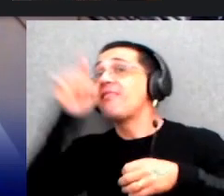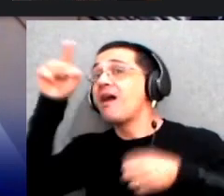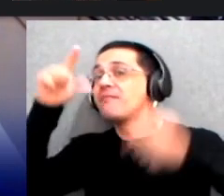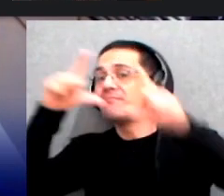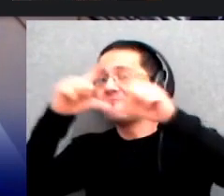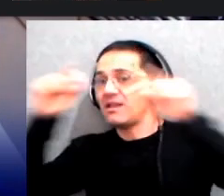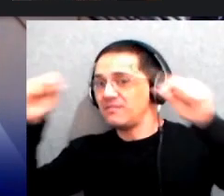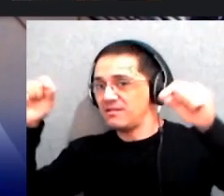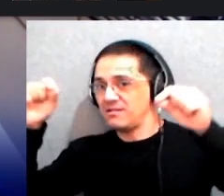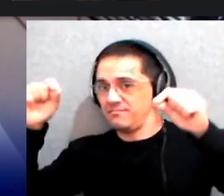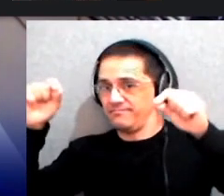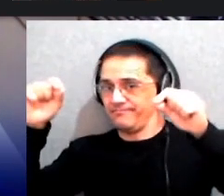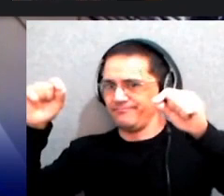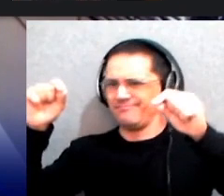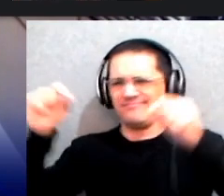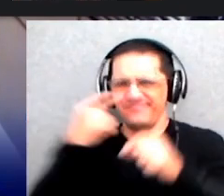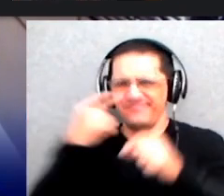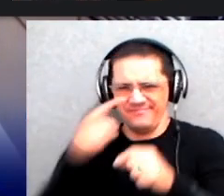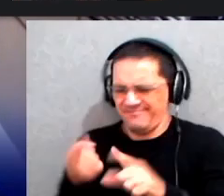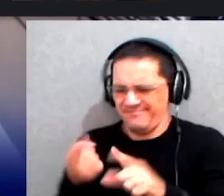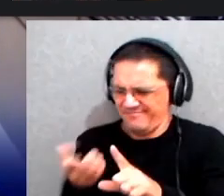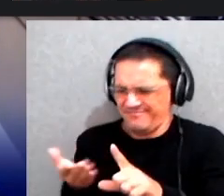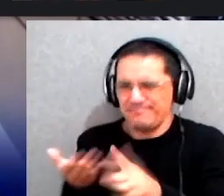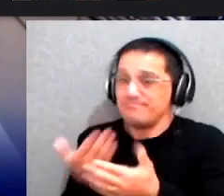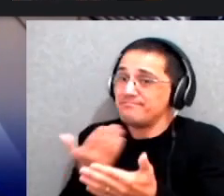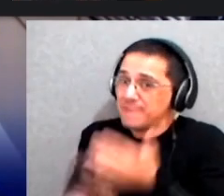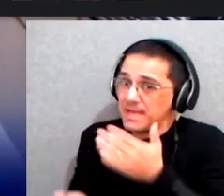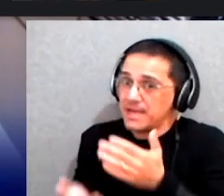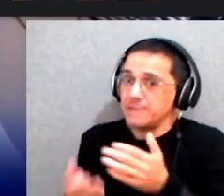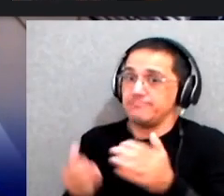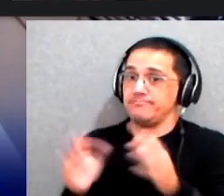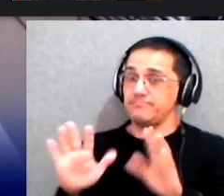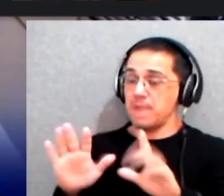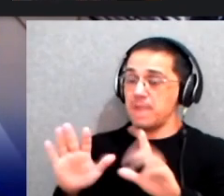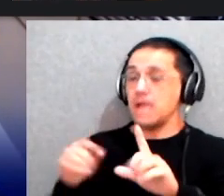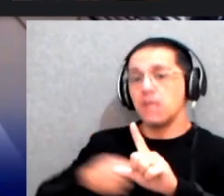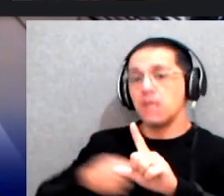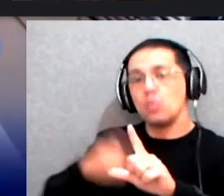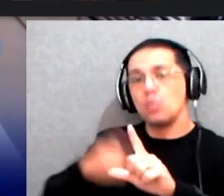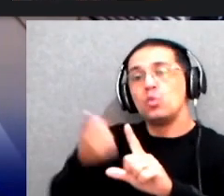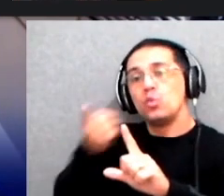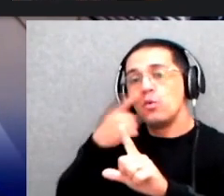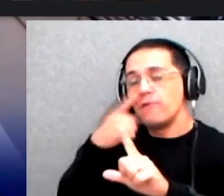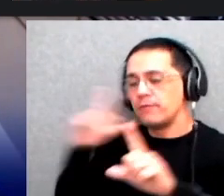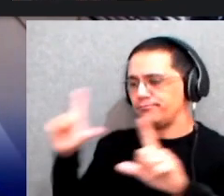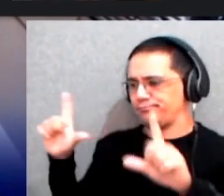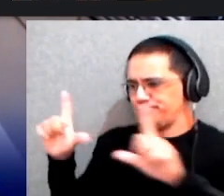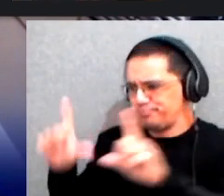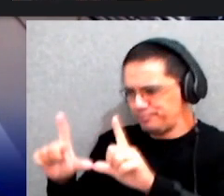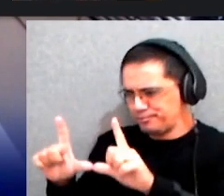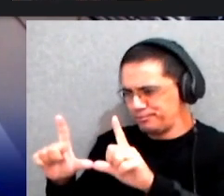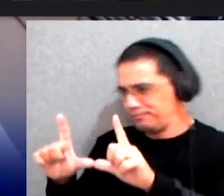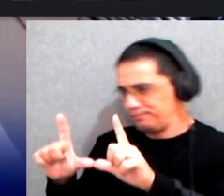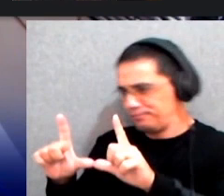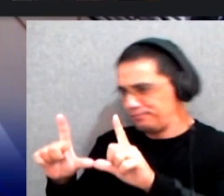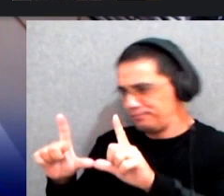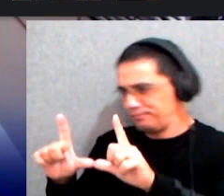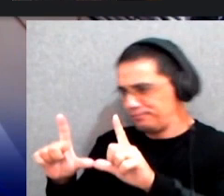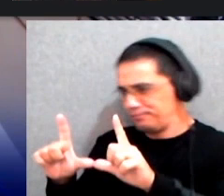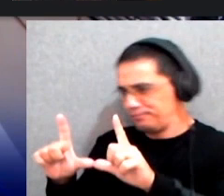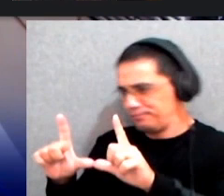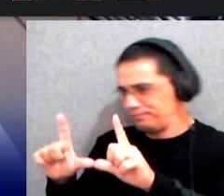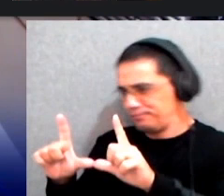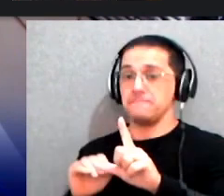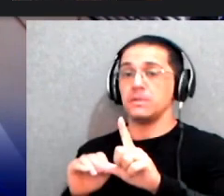de qualidade epistêmica nessa prova. Mas eu estou aqui vendo uma telinha pequena, vendo o juiz e os colegas. Aí o juiz olha e